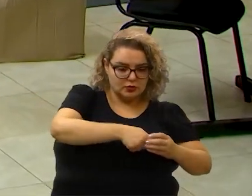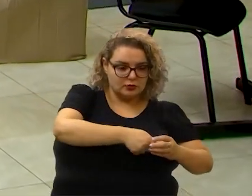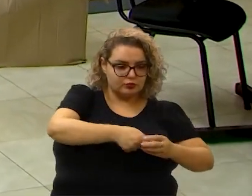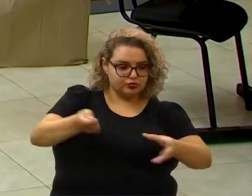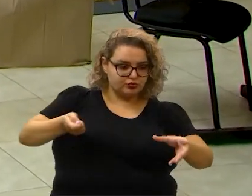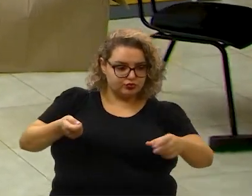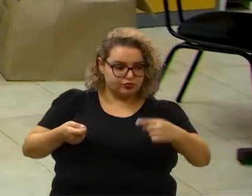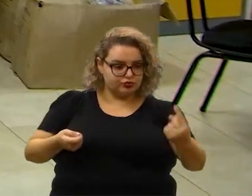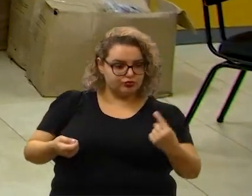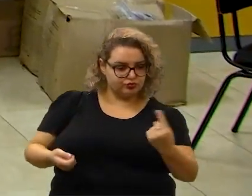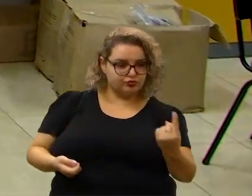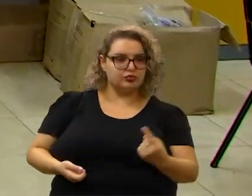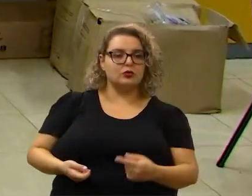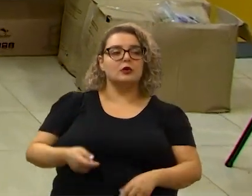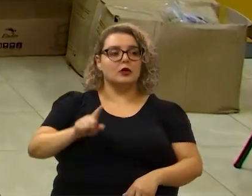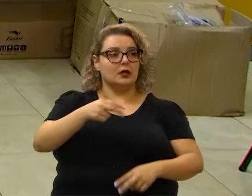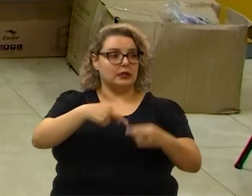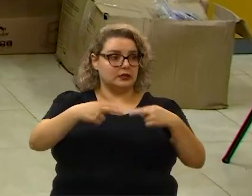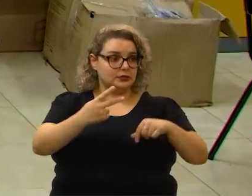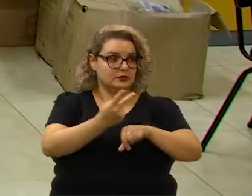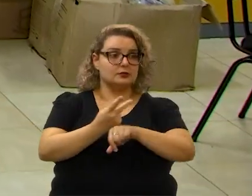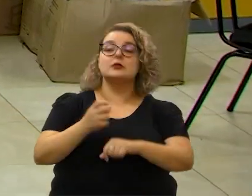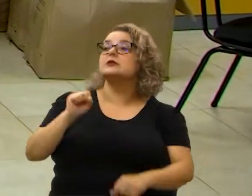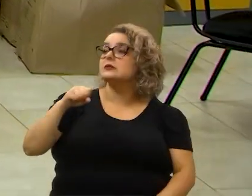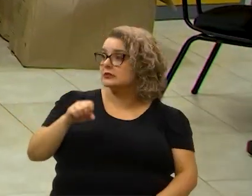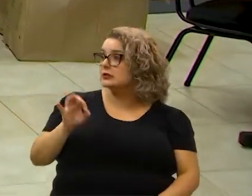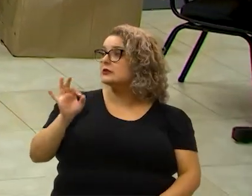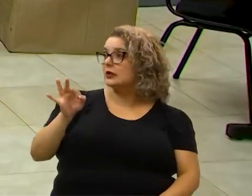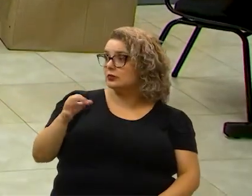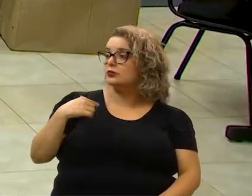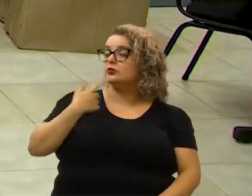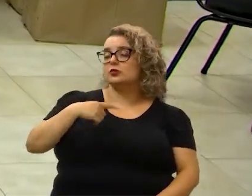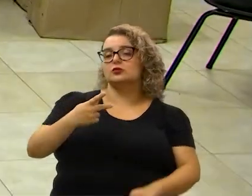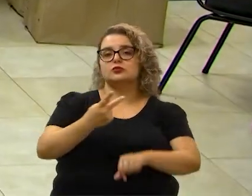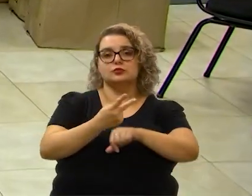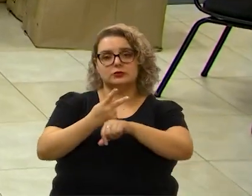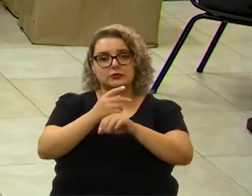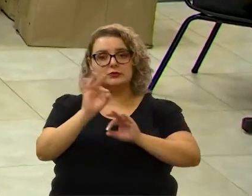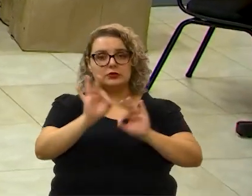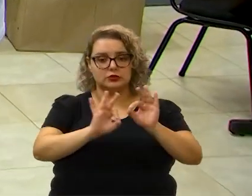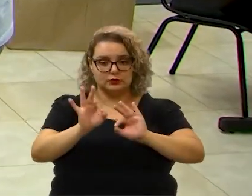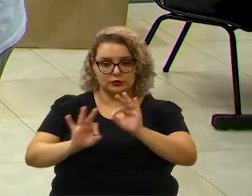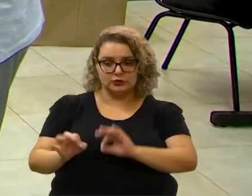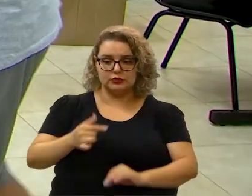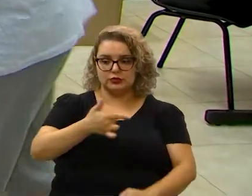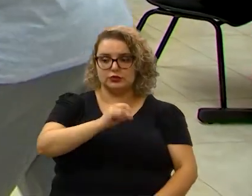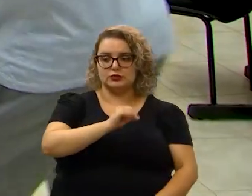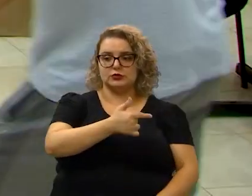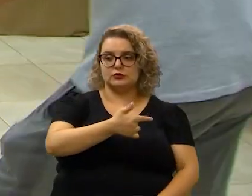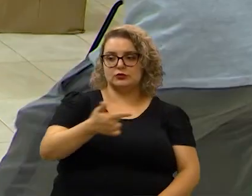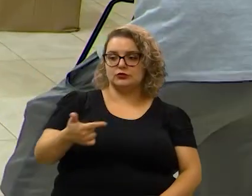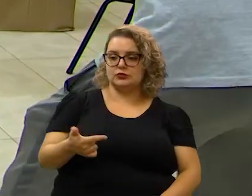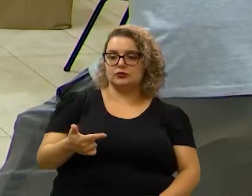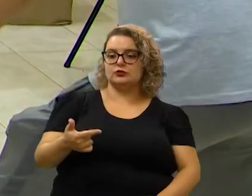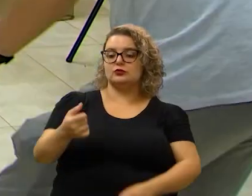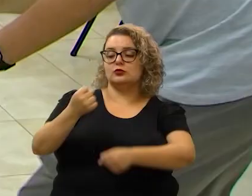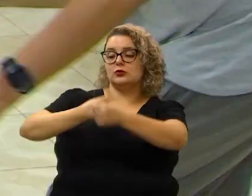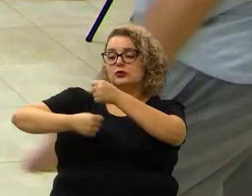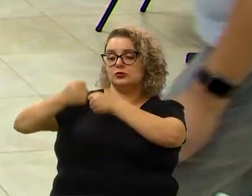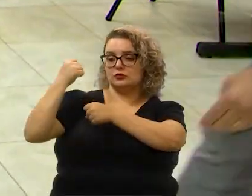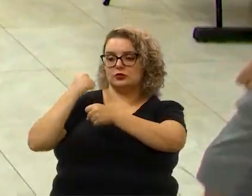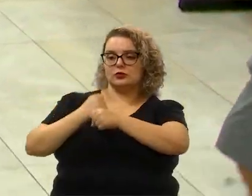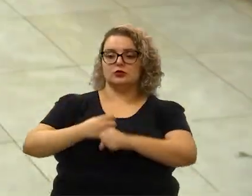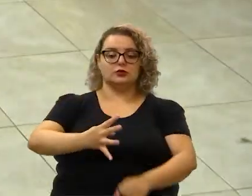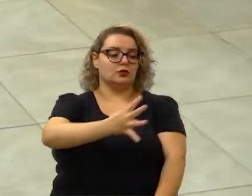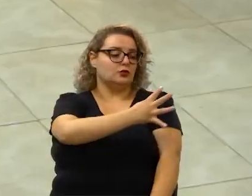tem tudo a ver com o prêmio, né? Isso, exatamente. O nosso prêmio, realizamos um projeto em 2022, do ano passado, com